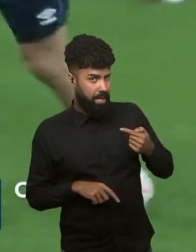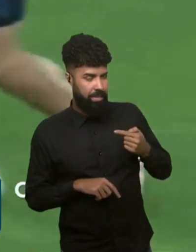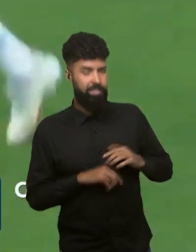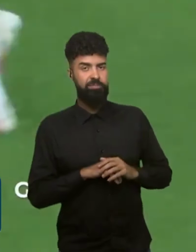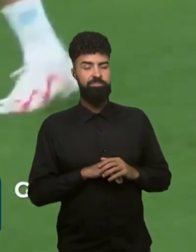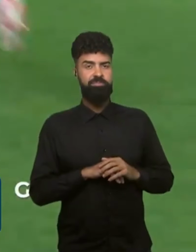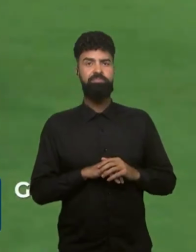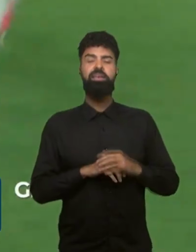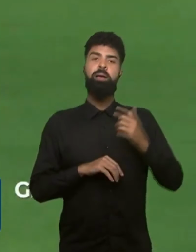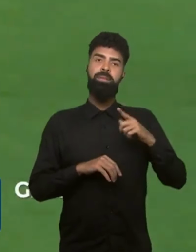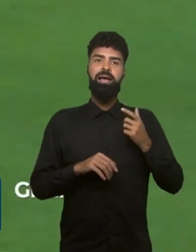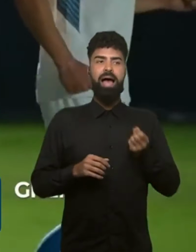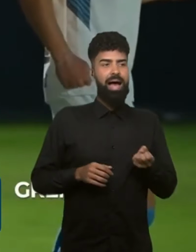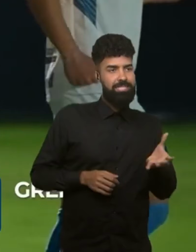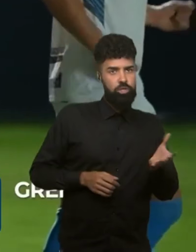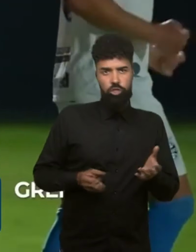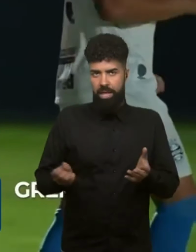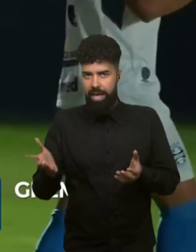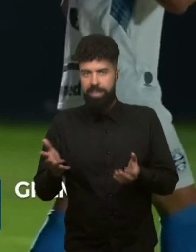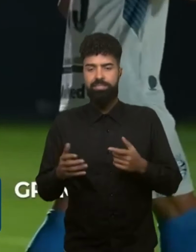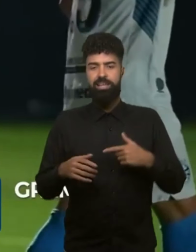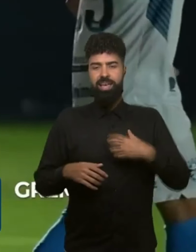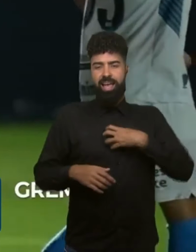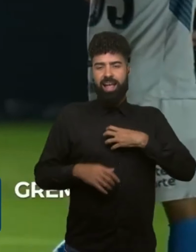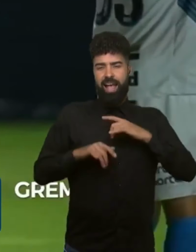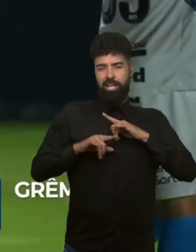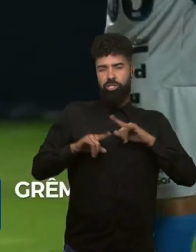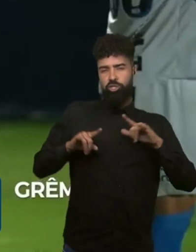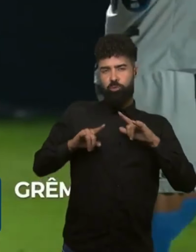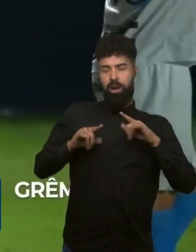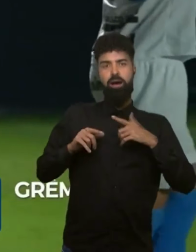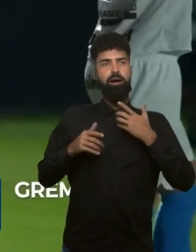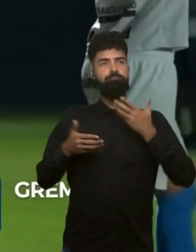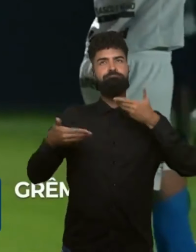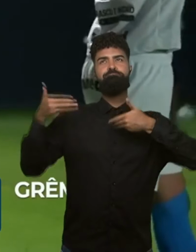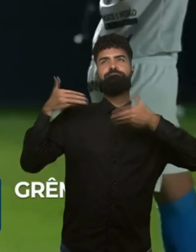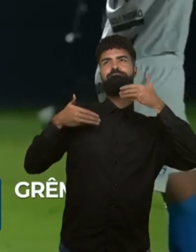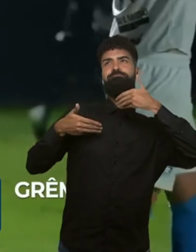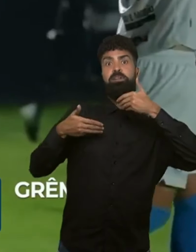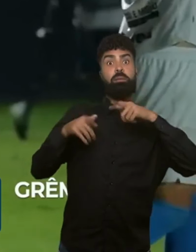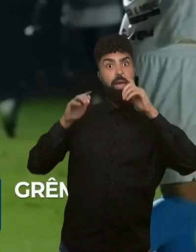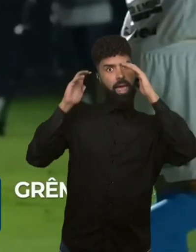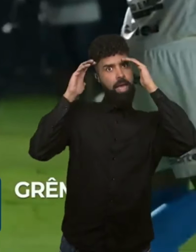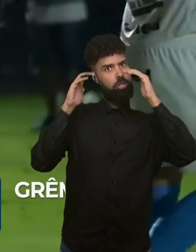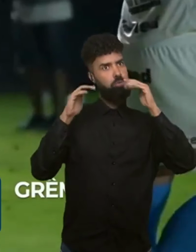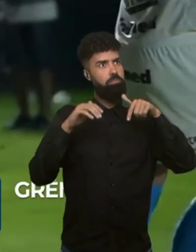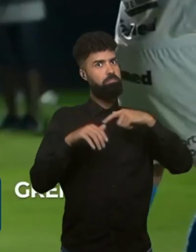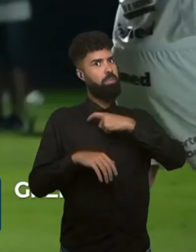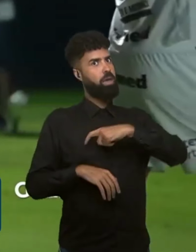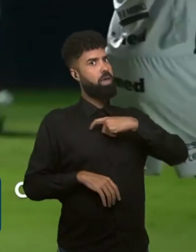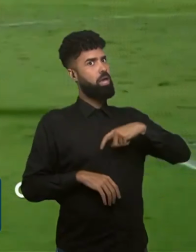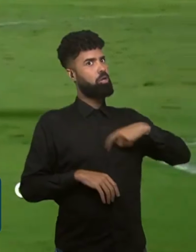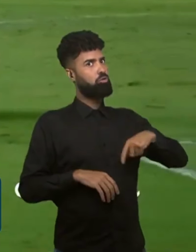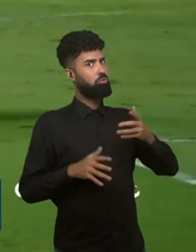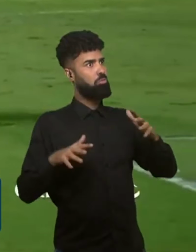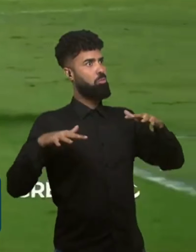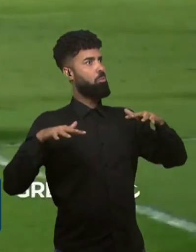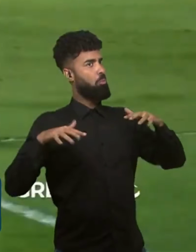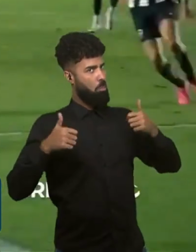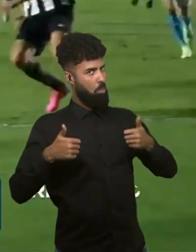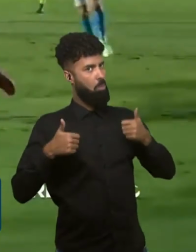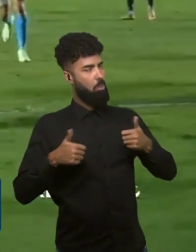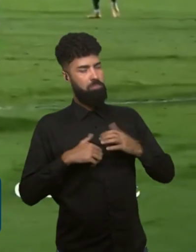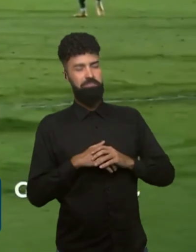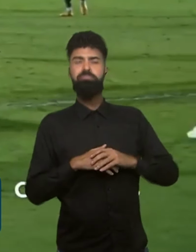Sem contar as assistências, o carisma e o respeito que o grande jogador trouxe para o tricolor gaúcho. Foram vários